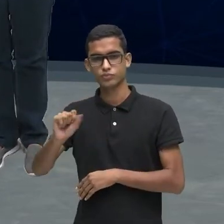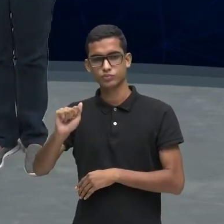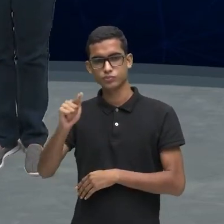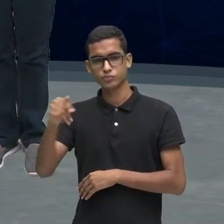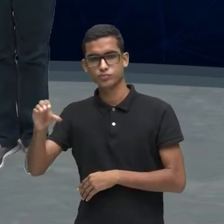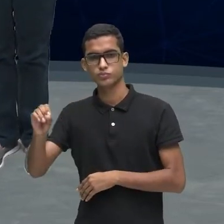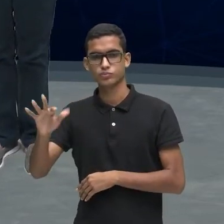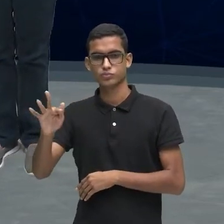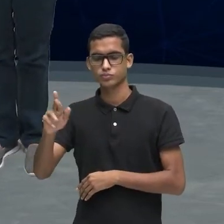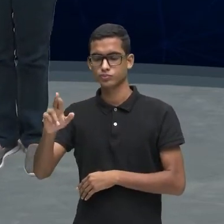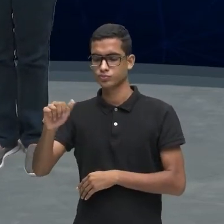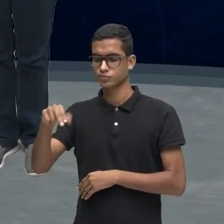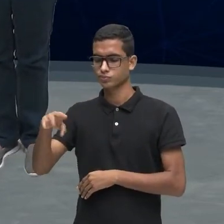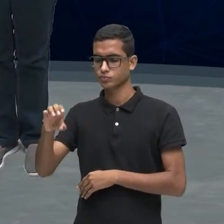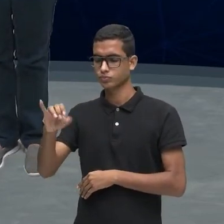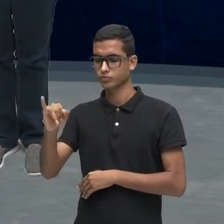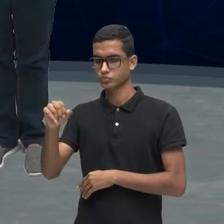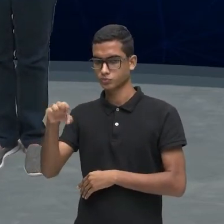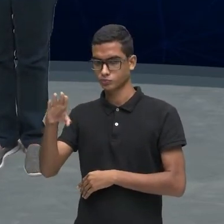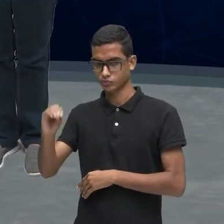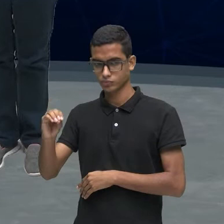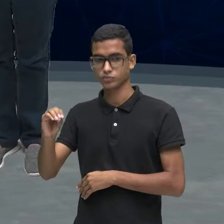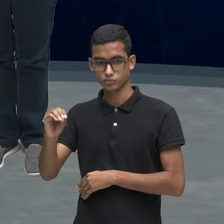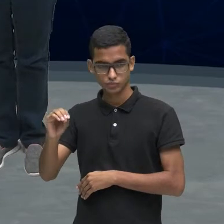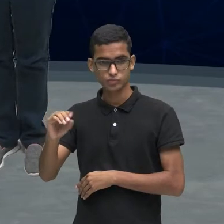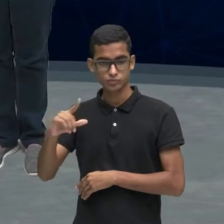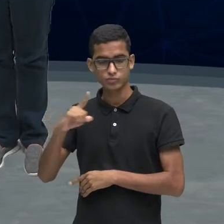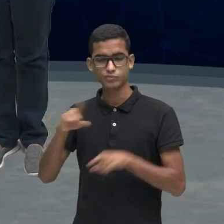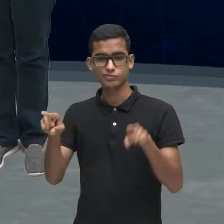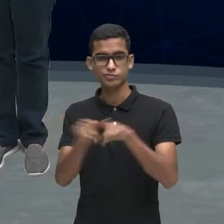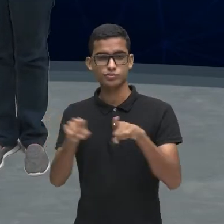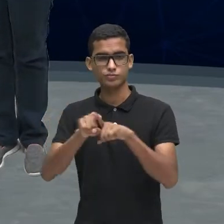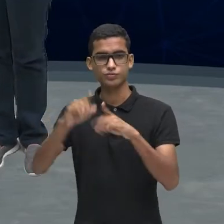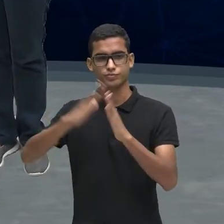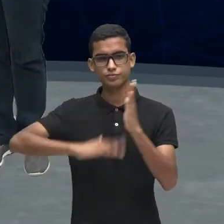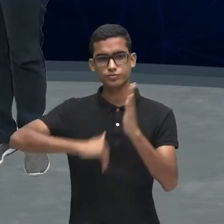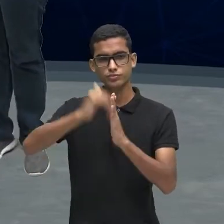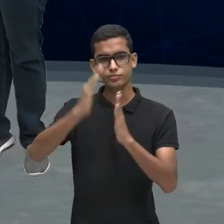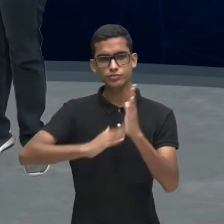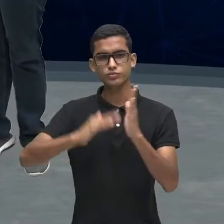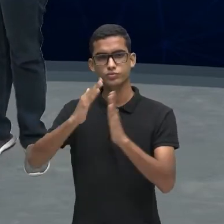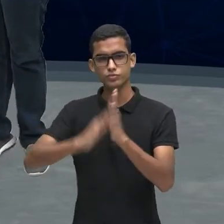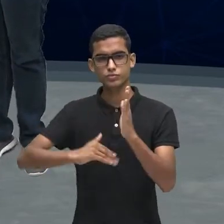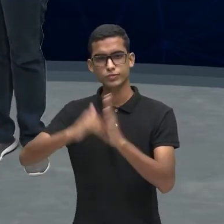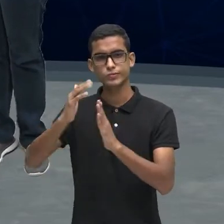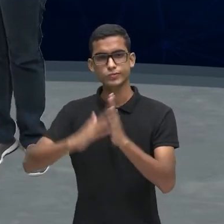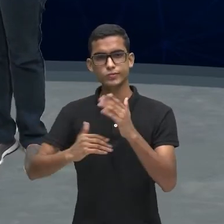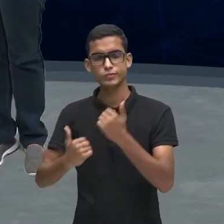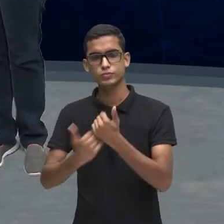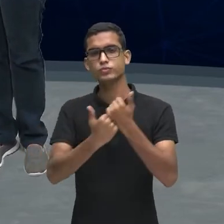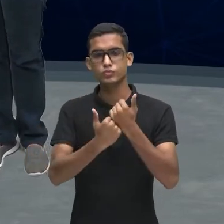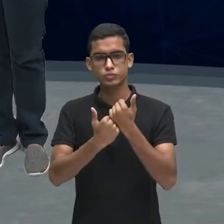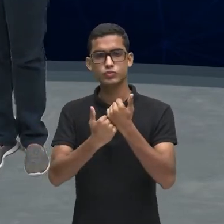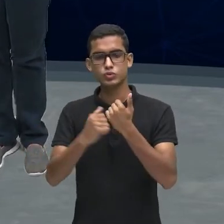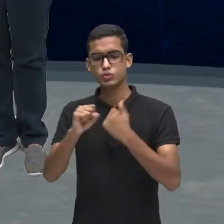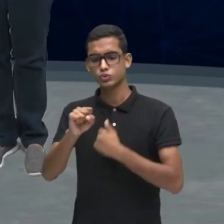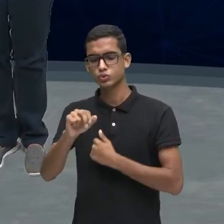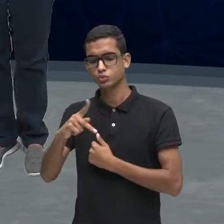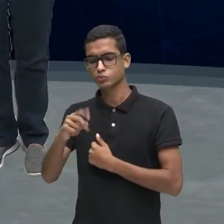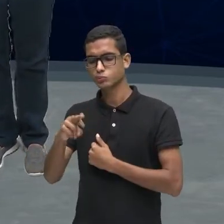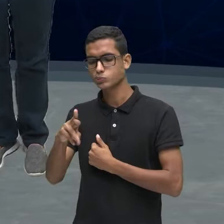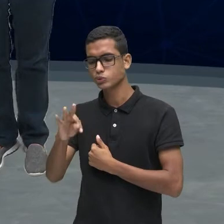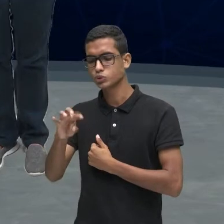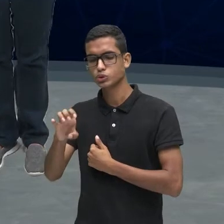pintada tinta, né? O fundo, o suporte foi madeira. Então isso aqui é num teto, tá?